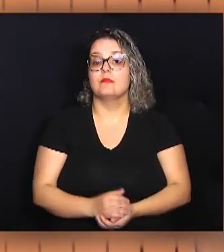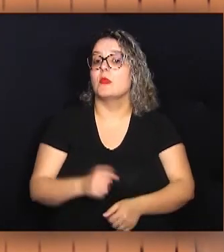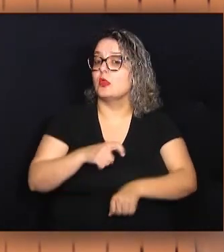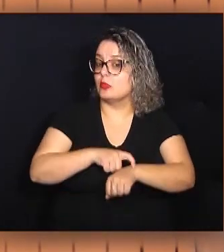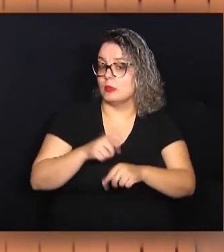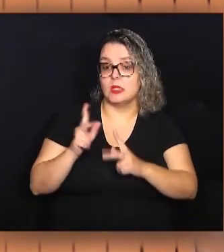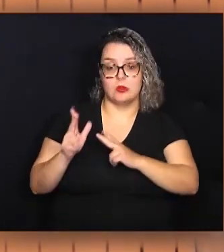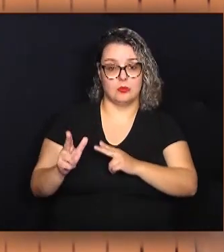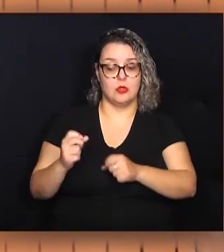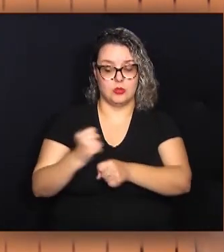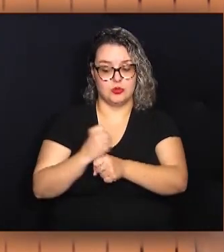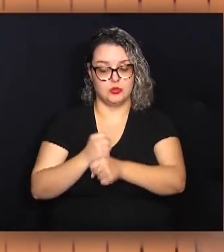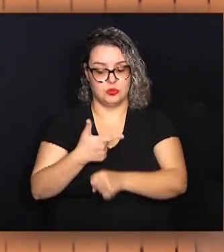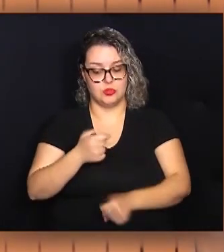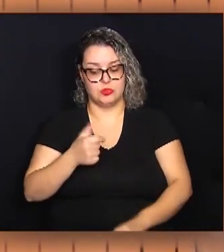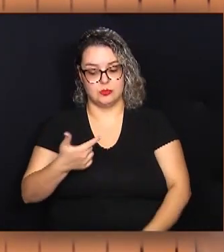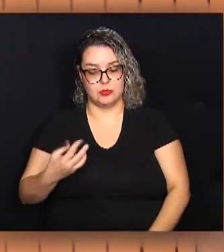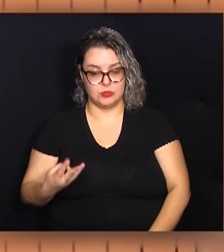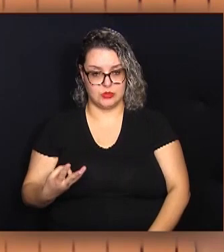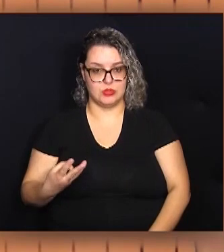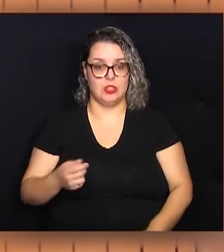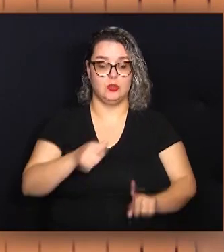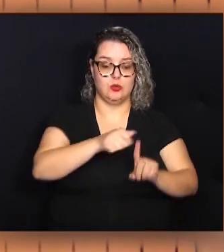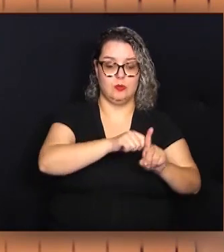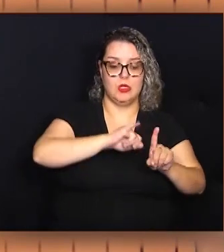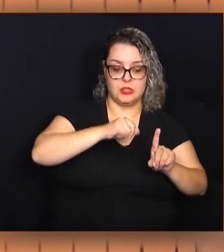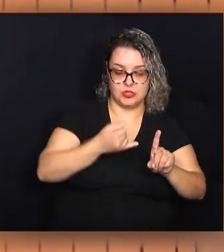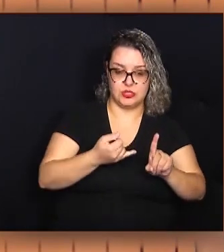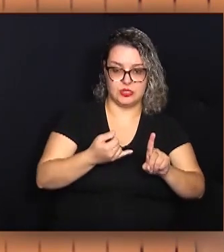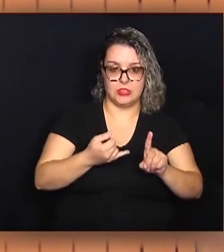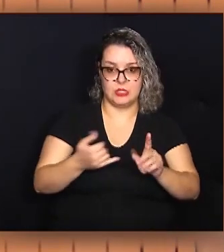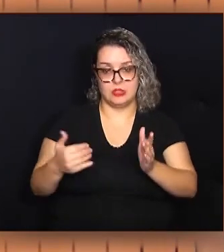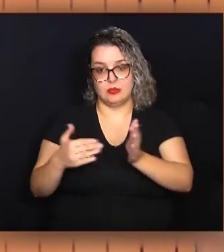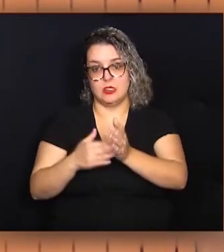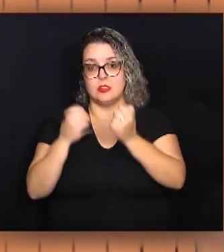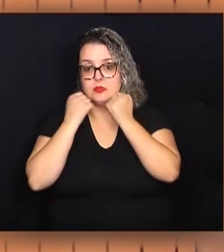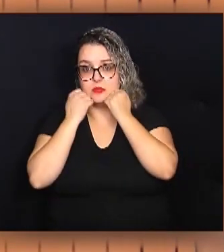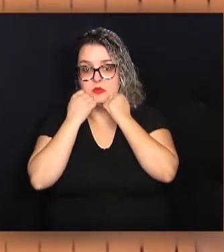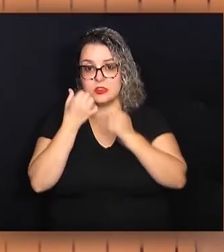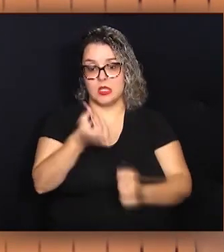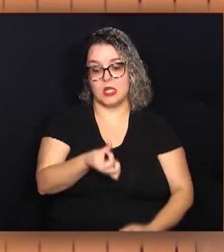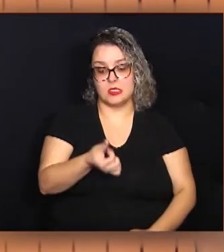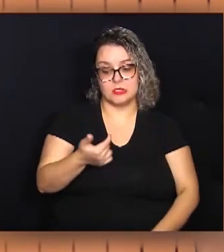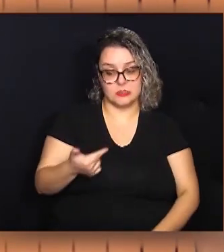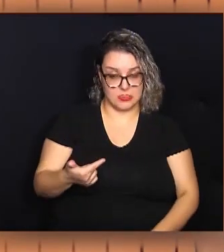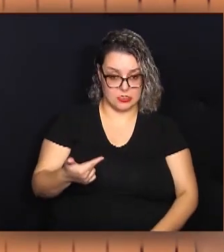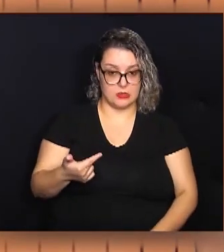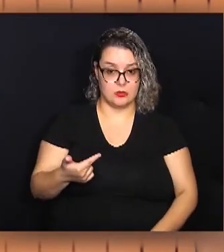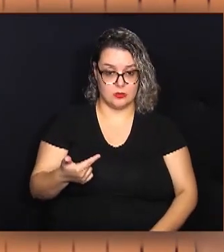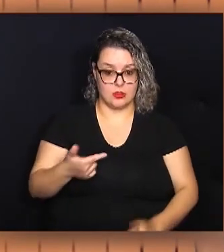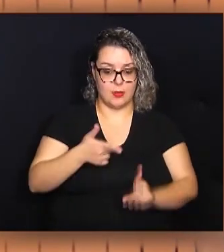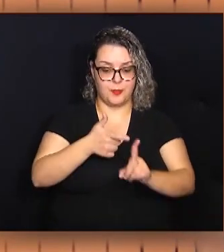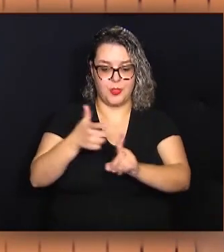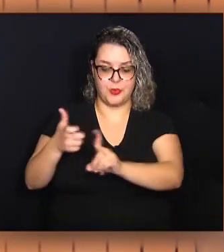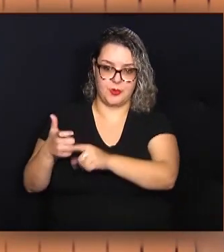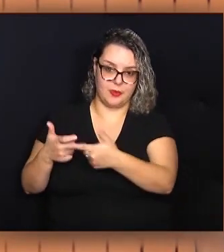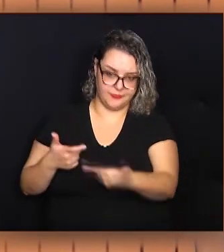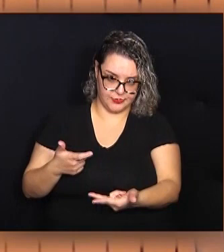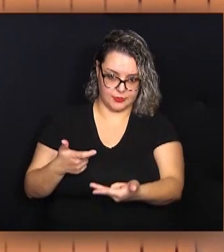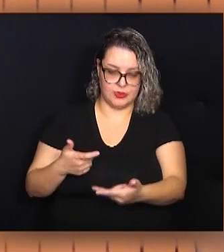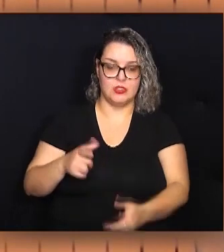de 2023, de janeiro a julho, 62 homicídios, assim uma queda